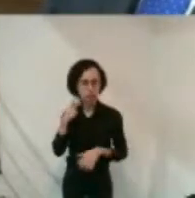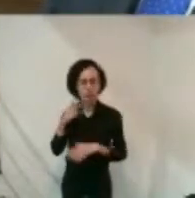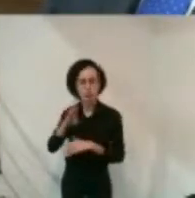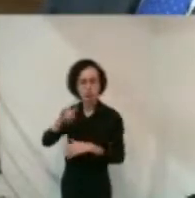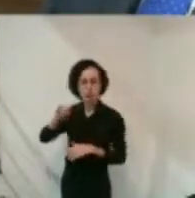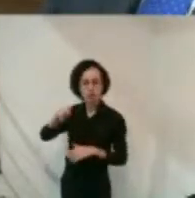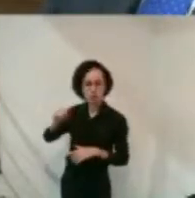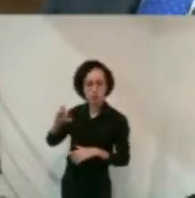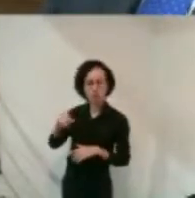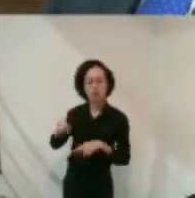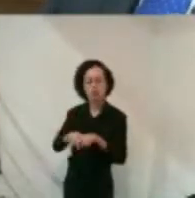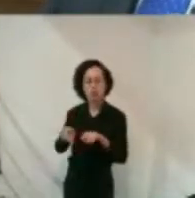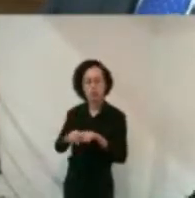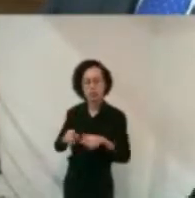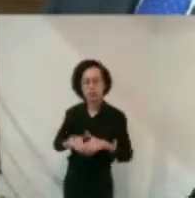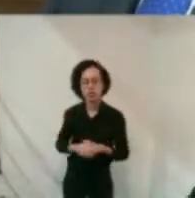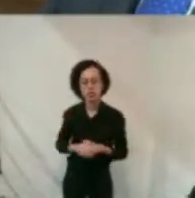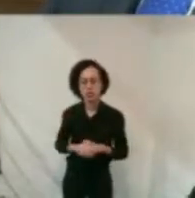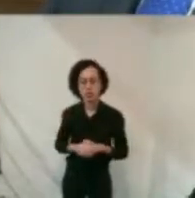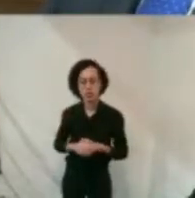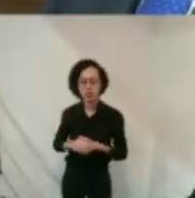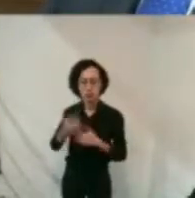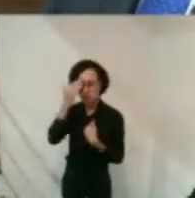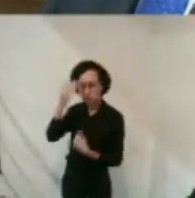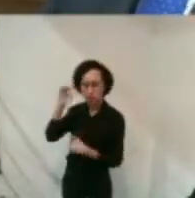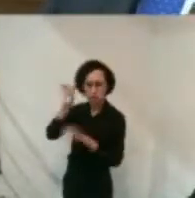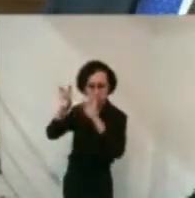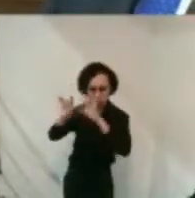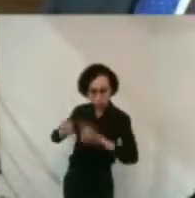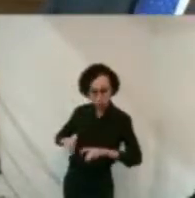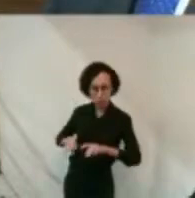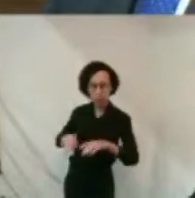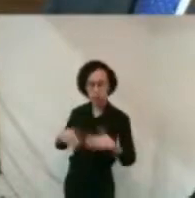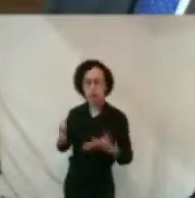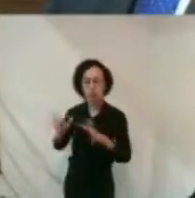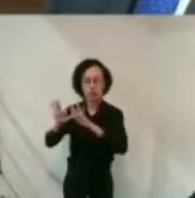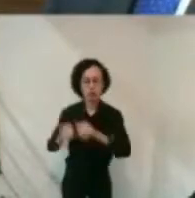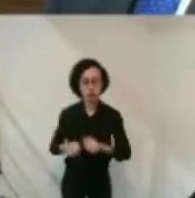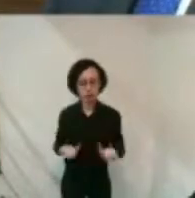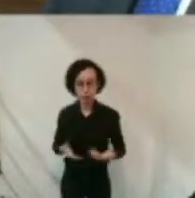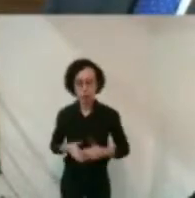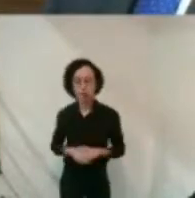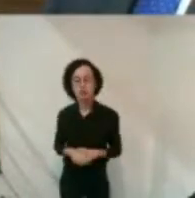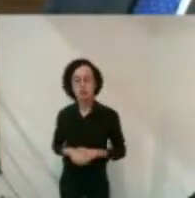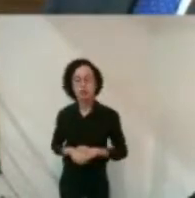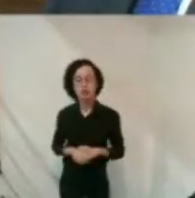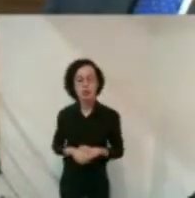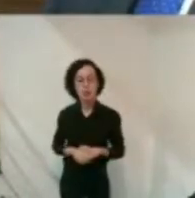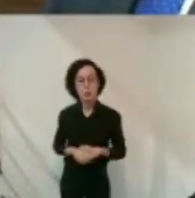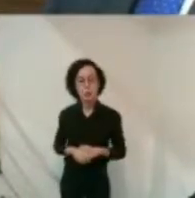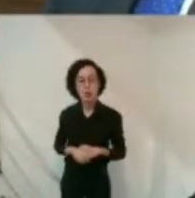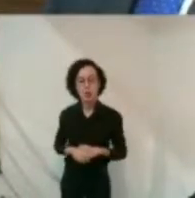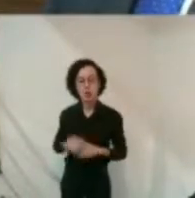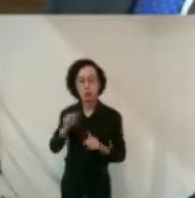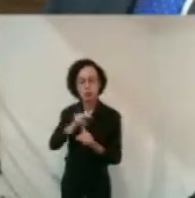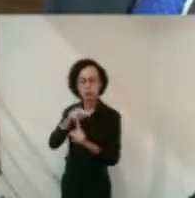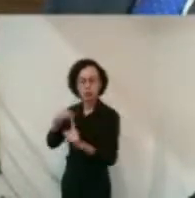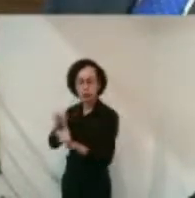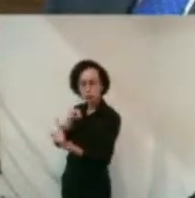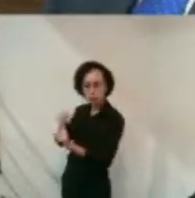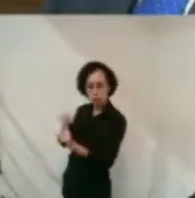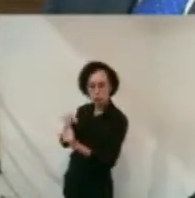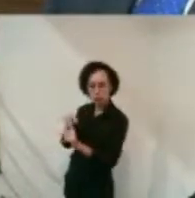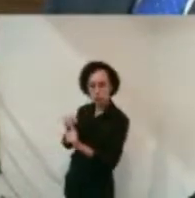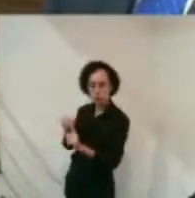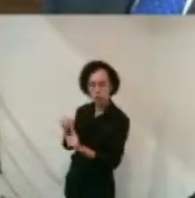doutora Cristiane, que vou fazer um agradecimento especial. Enfim, aquela perspectiva, doutor Rinaldo, de que o